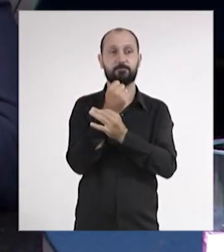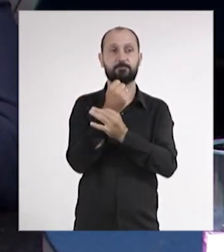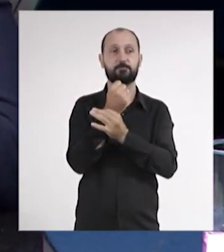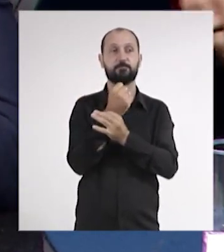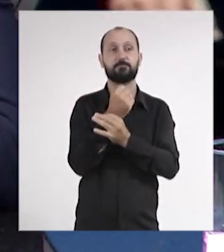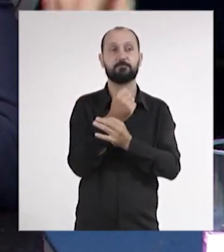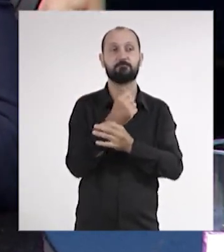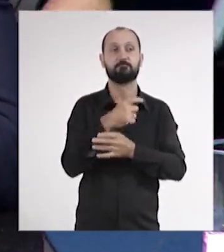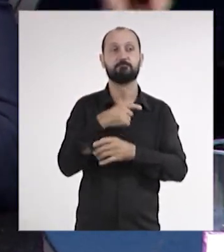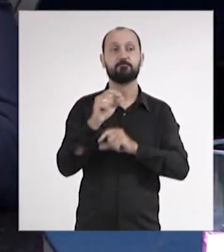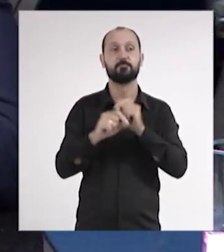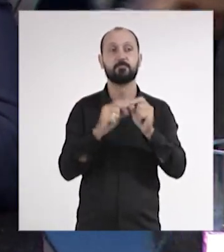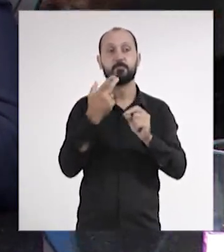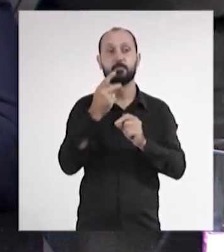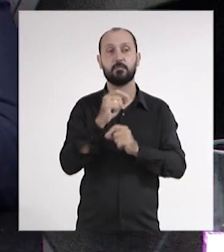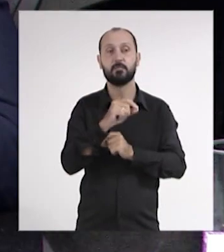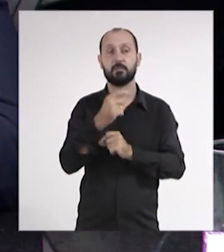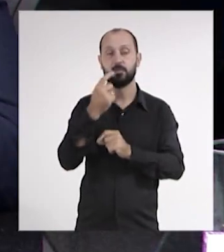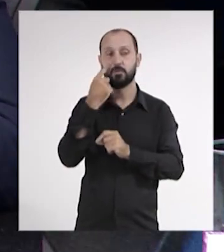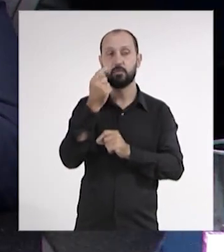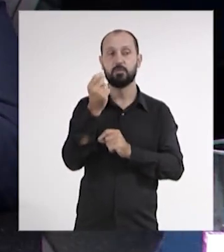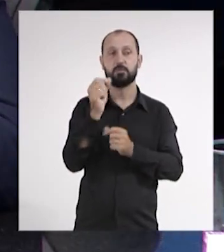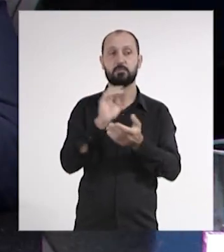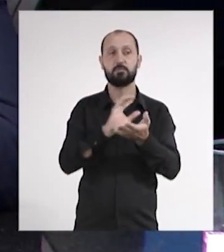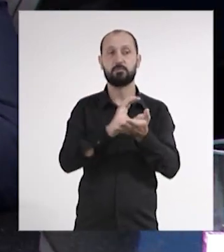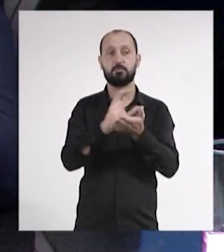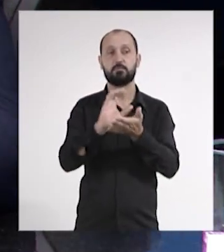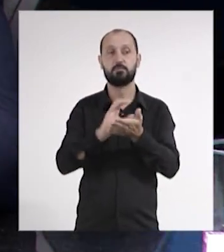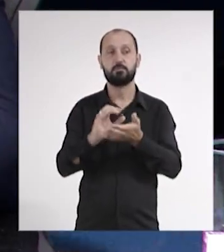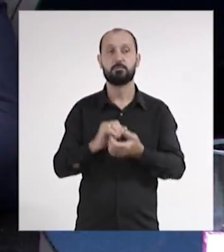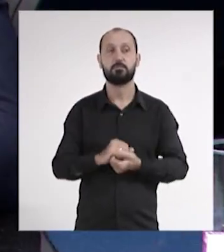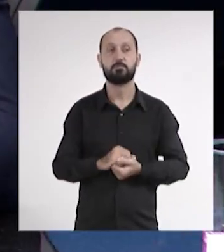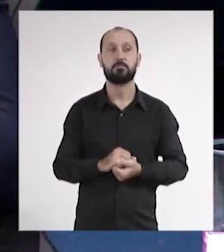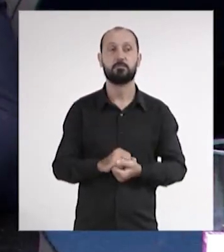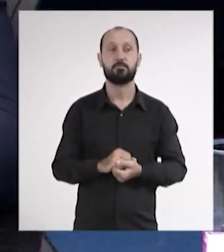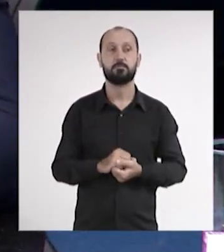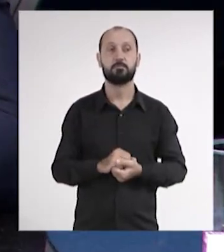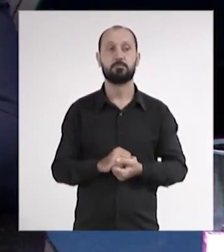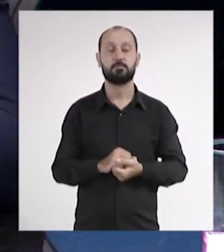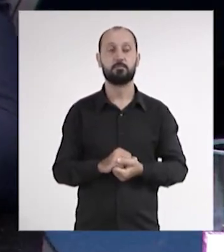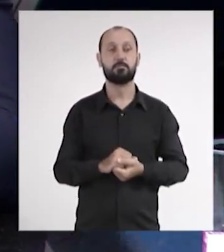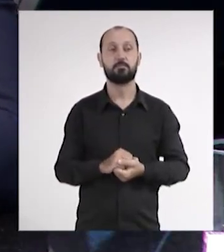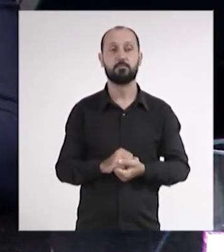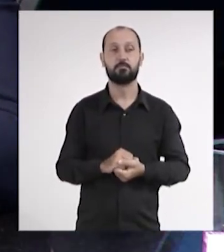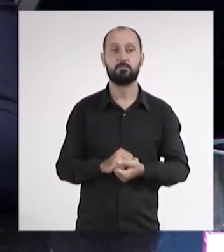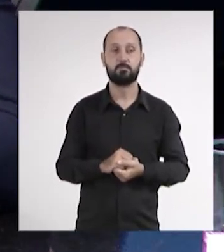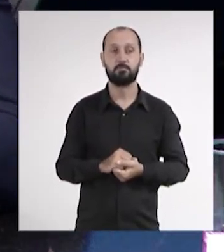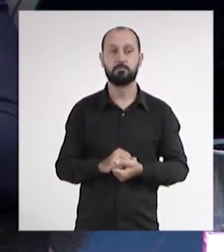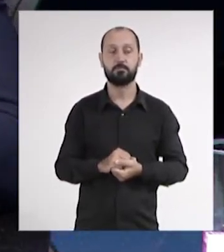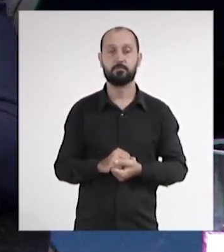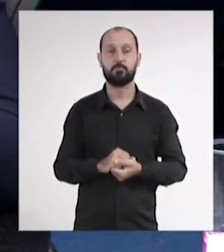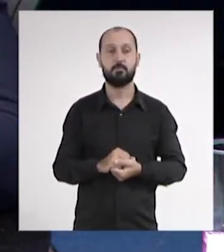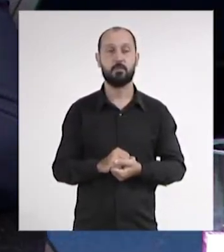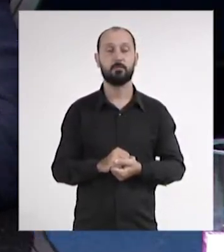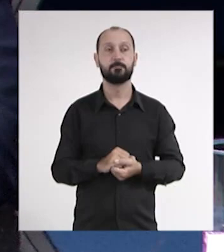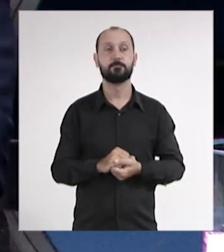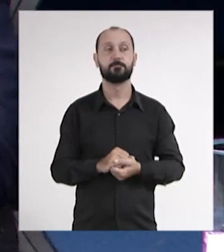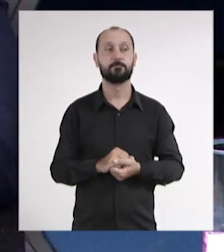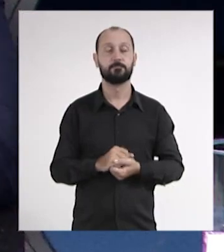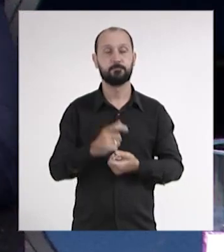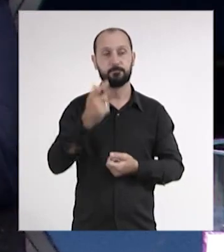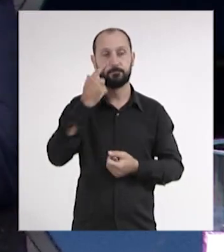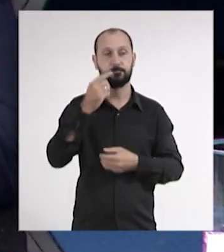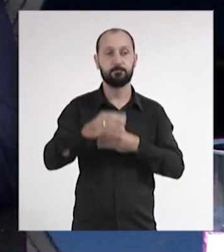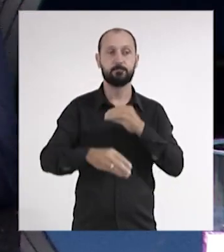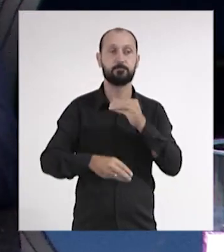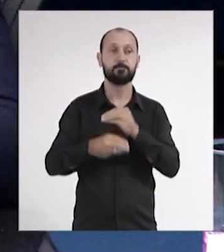a dizer da figura do financiador, porque o financiador precisa enxergar o adimplemento